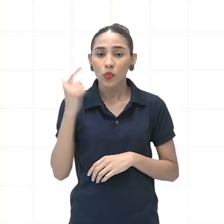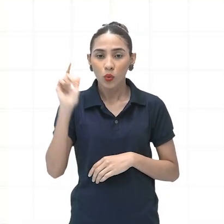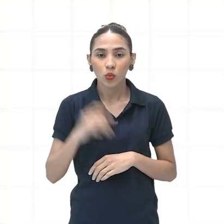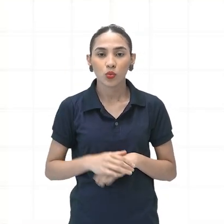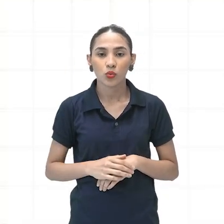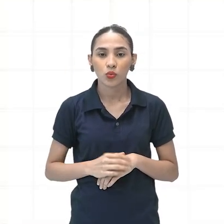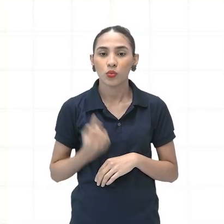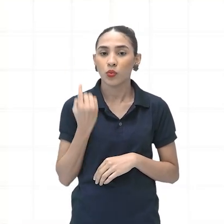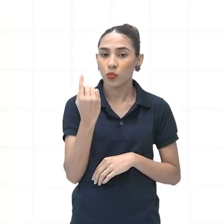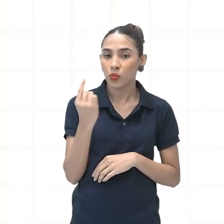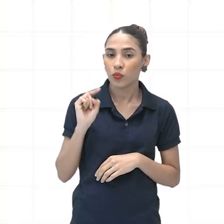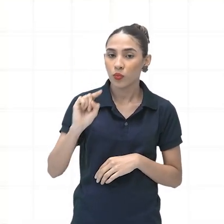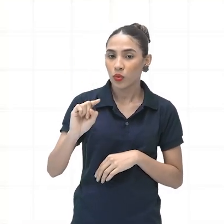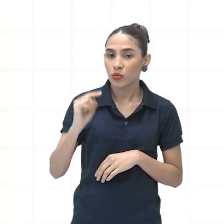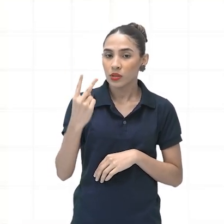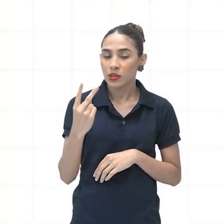com